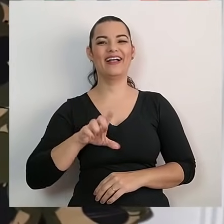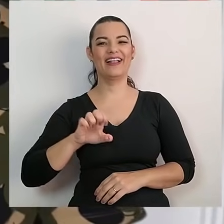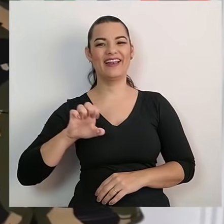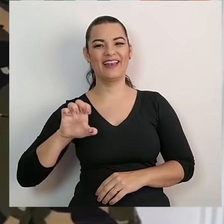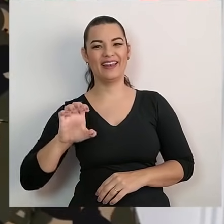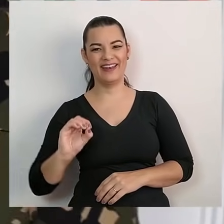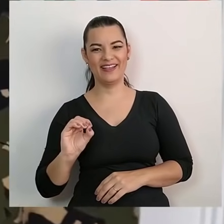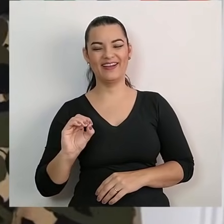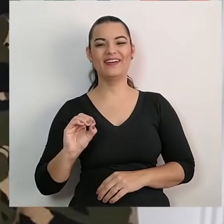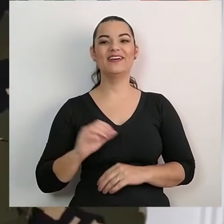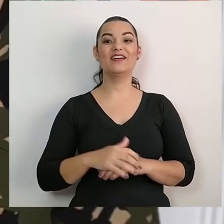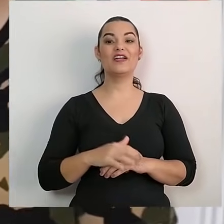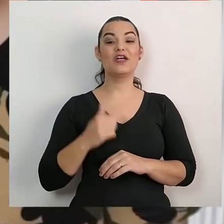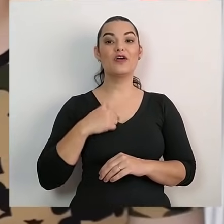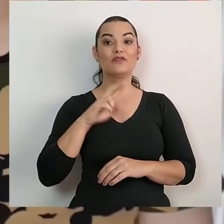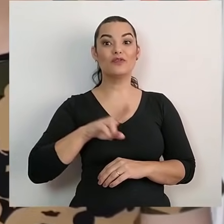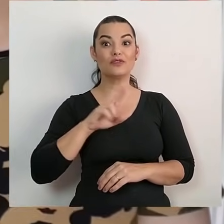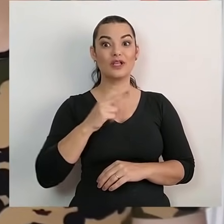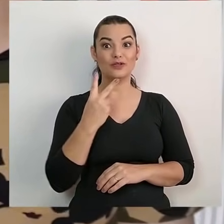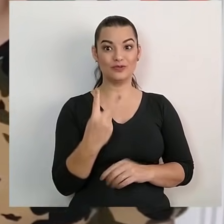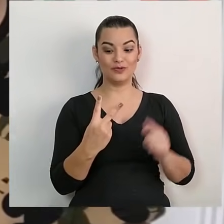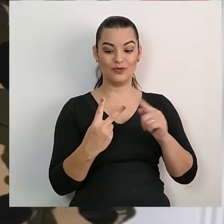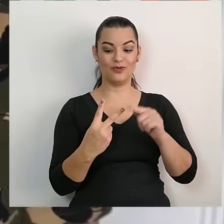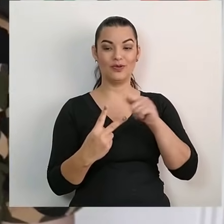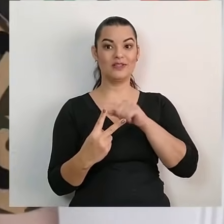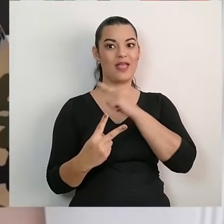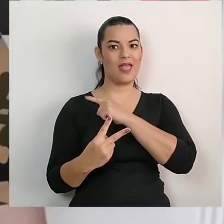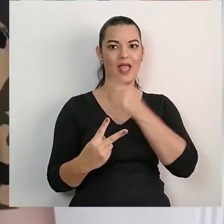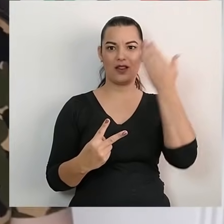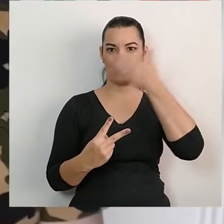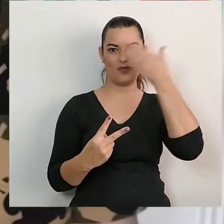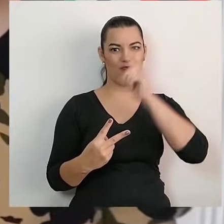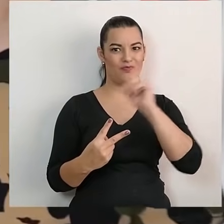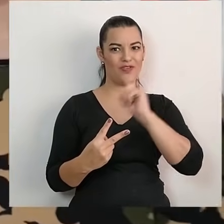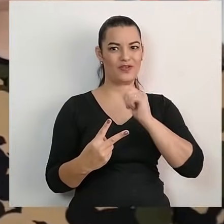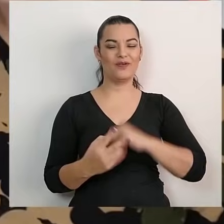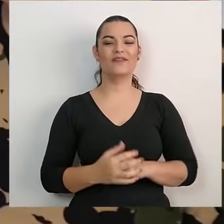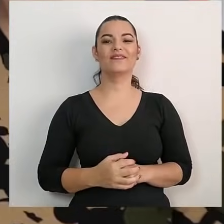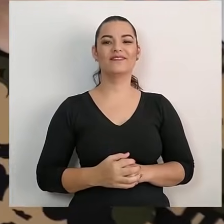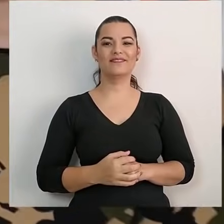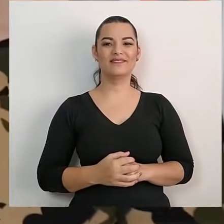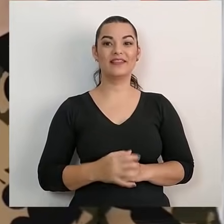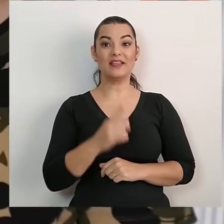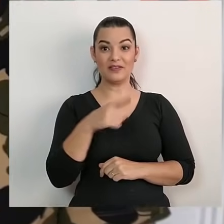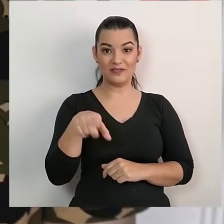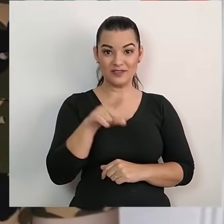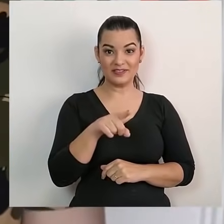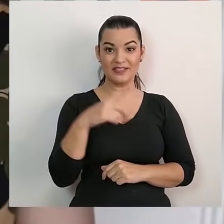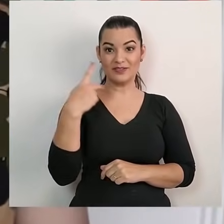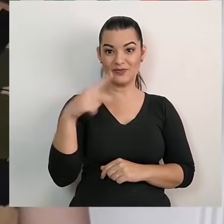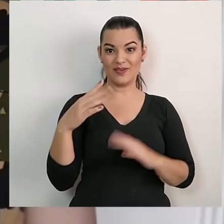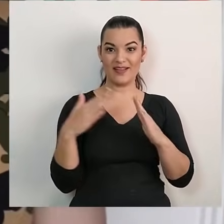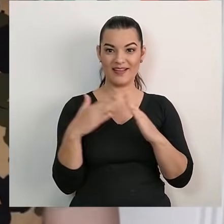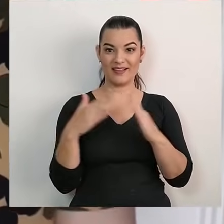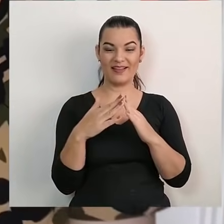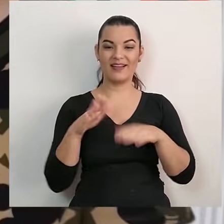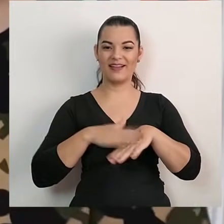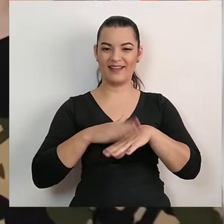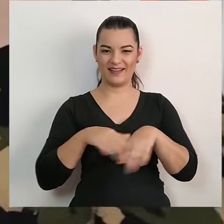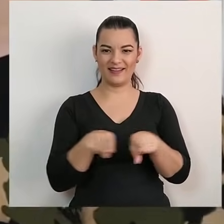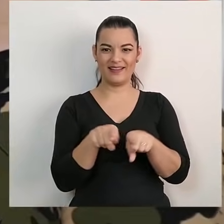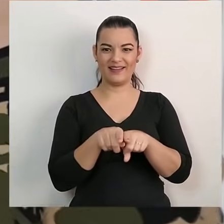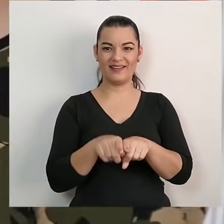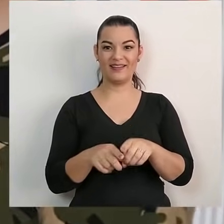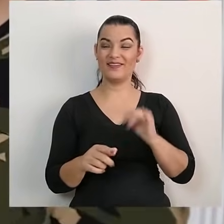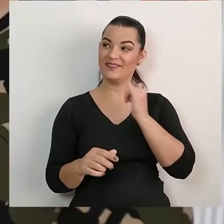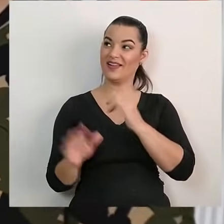aquelas 2 fichas, ele não viu o que que é, tá bom? E vai ser a mesma simulação que vocês vão fazer aí na casa de vocês. Então você vai